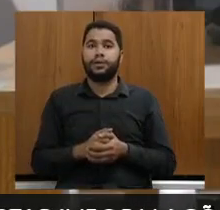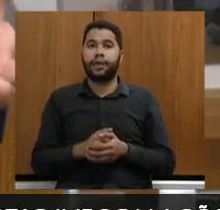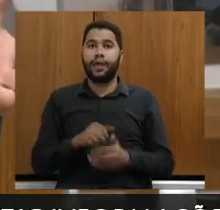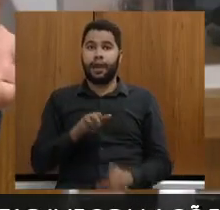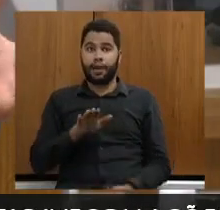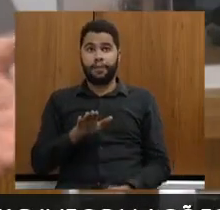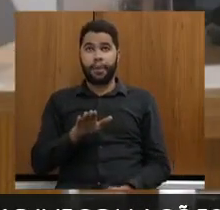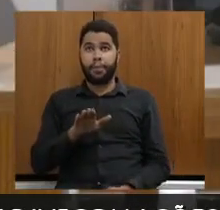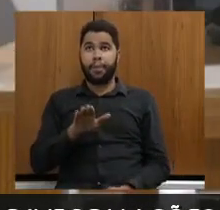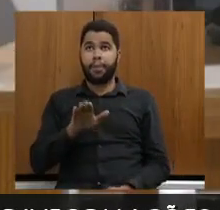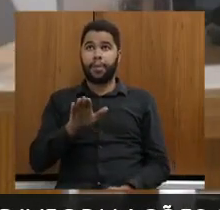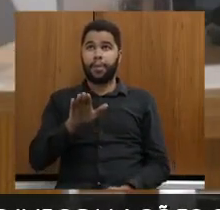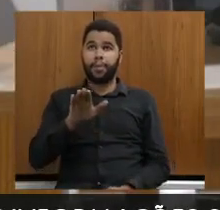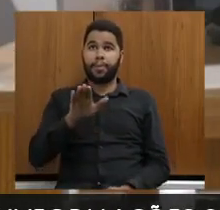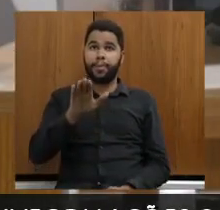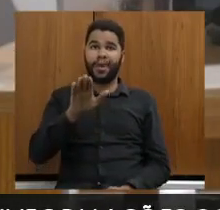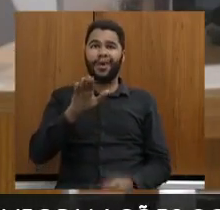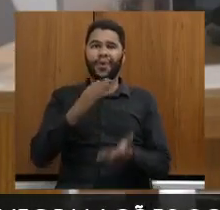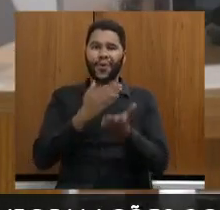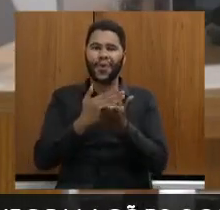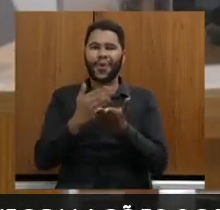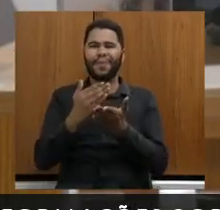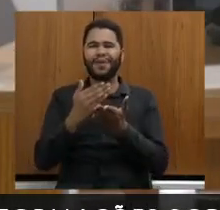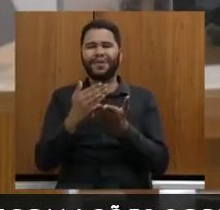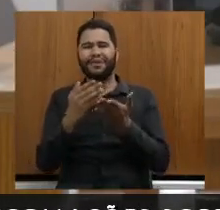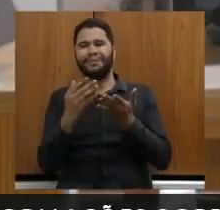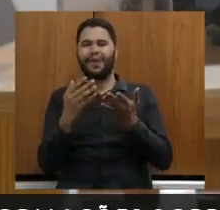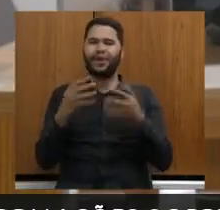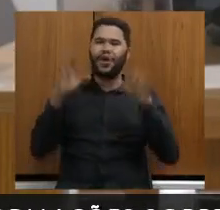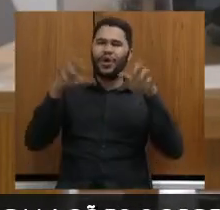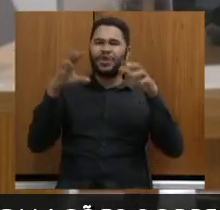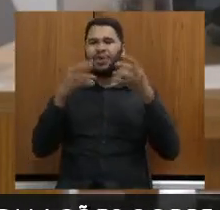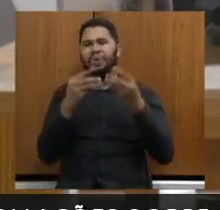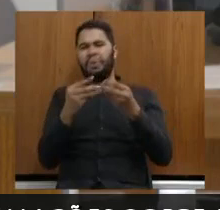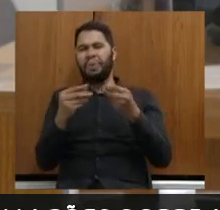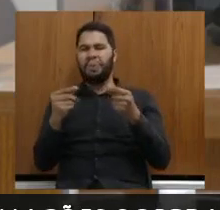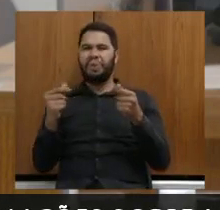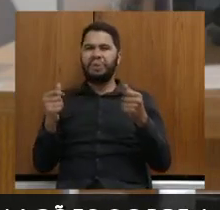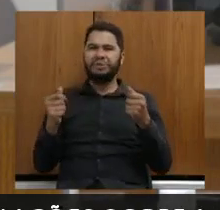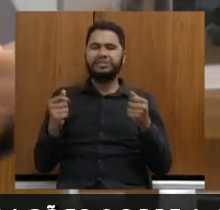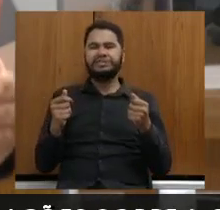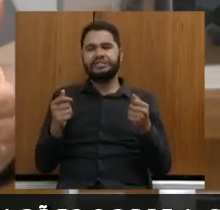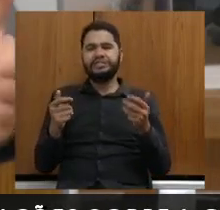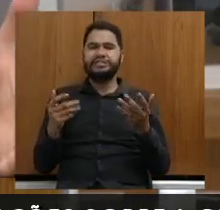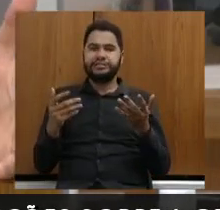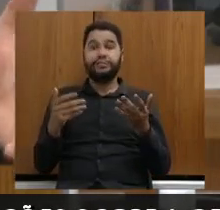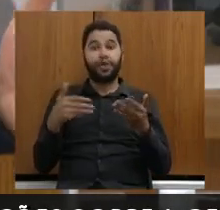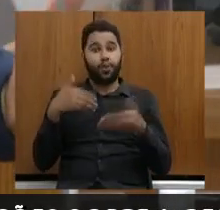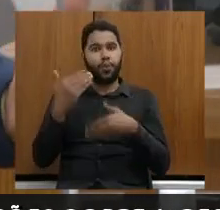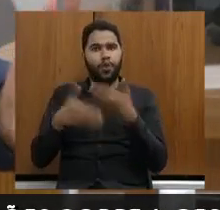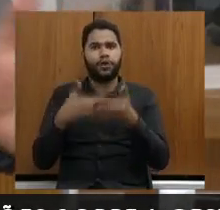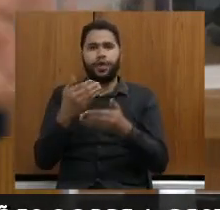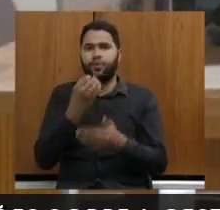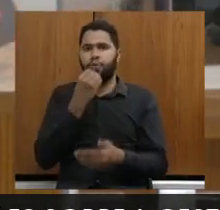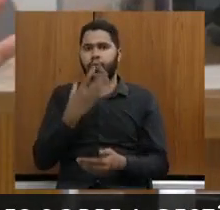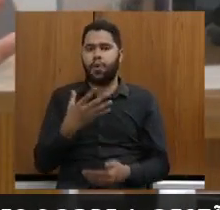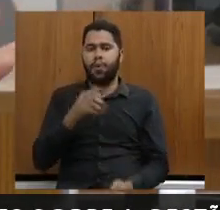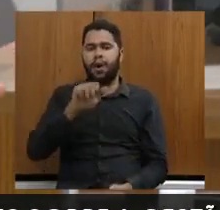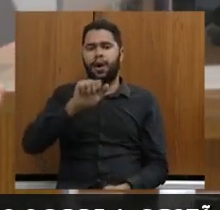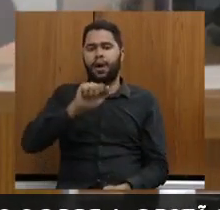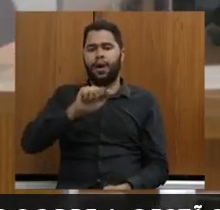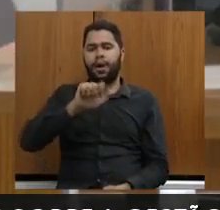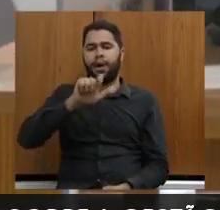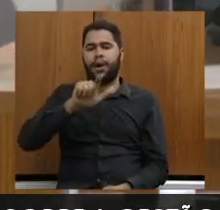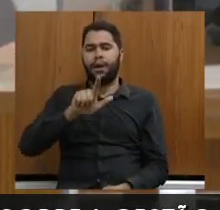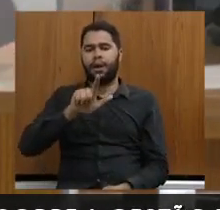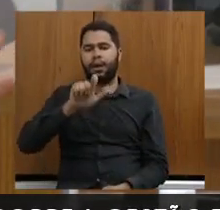e ela não para ela já fez no começo mas já deteriorou com chuvas Então já tá bem adiantado o processo de Alagoas